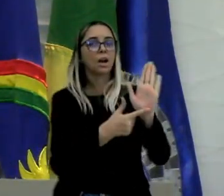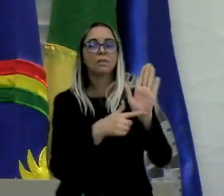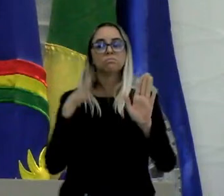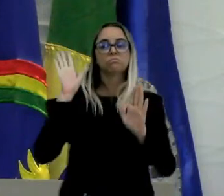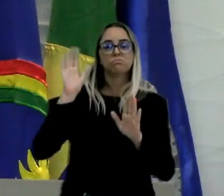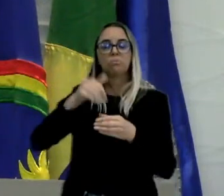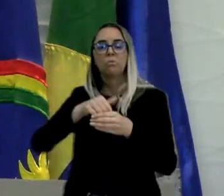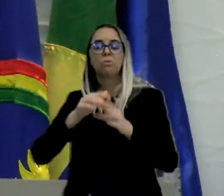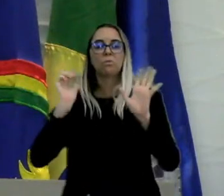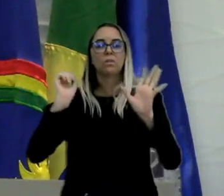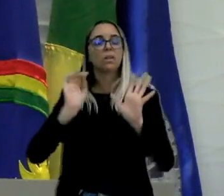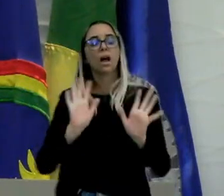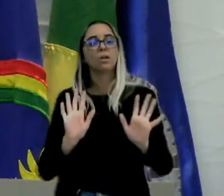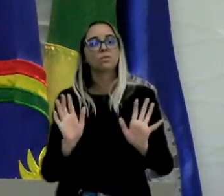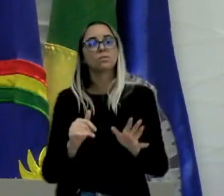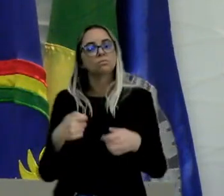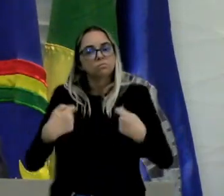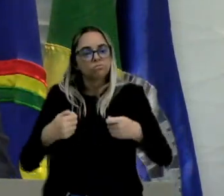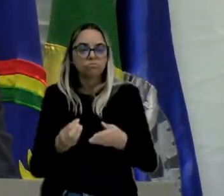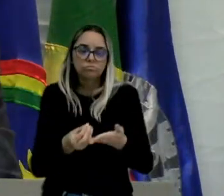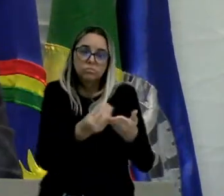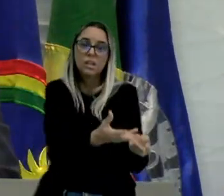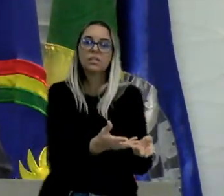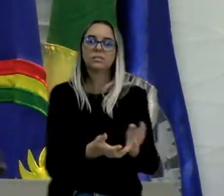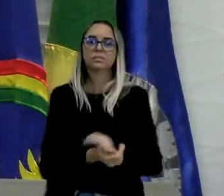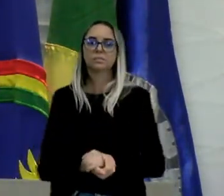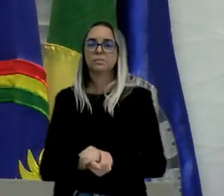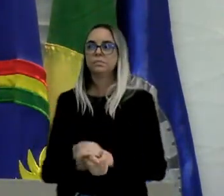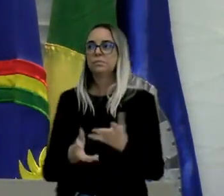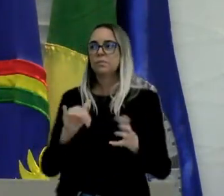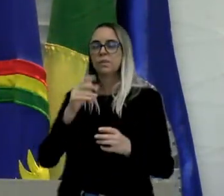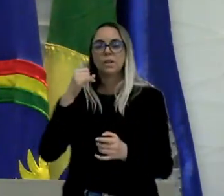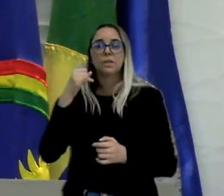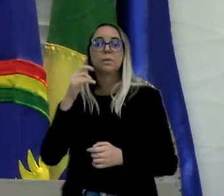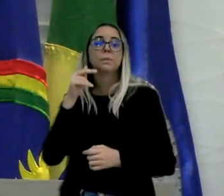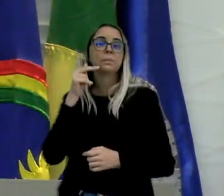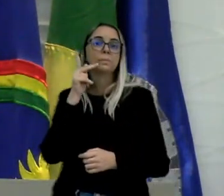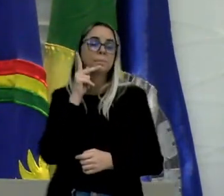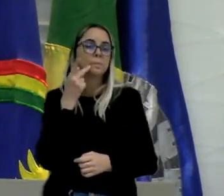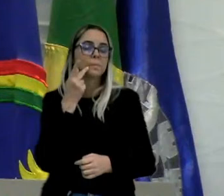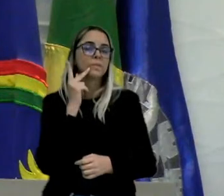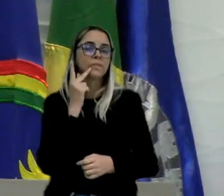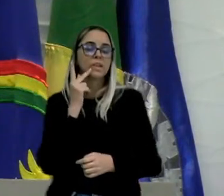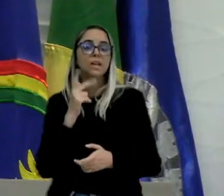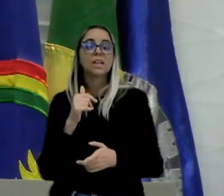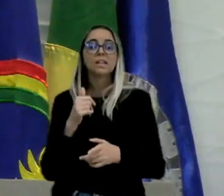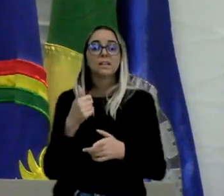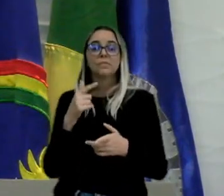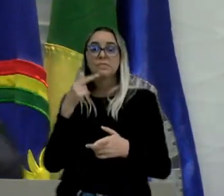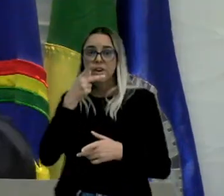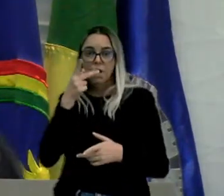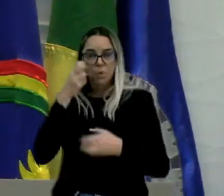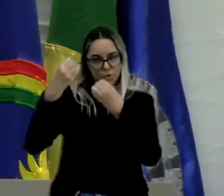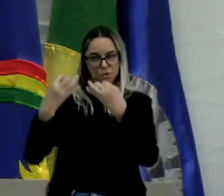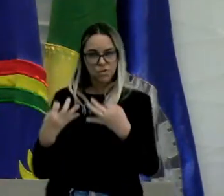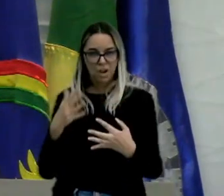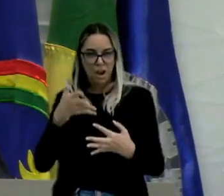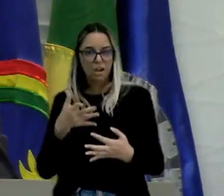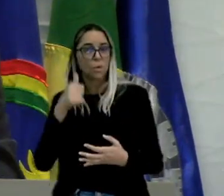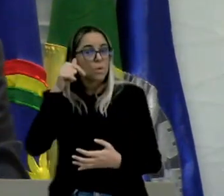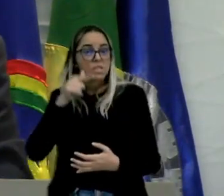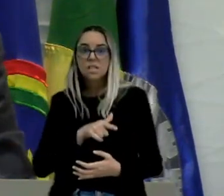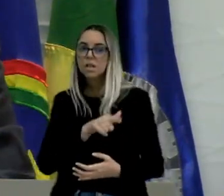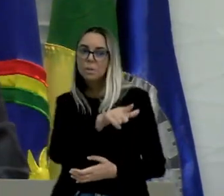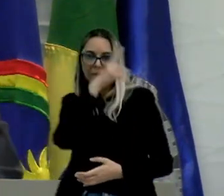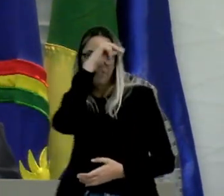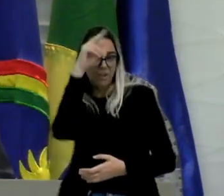Padre féria falou aqui dos equipamentos agrícolas que o prefeito tá conseguindo passamento do ótimo